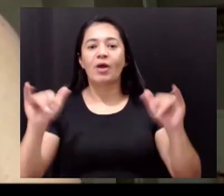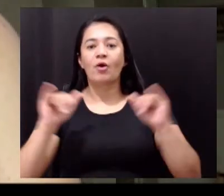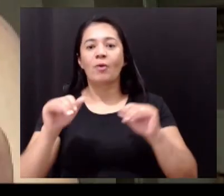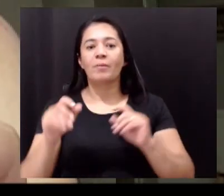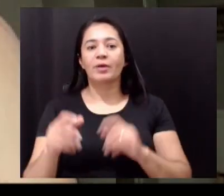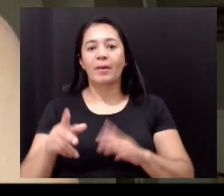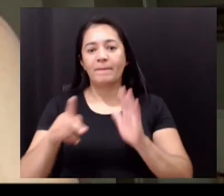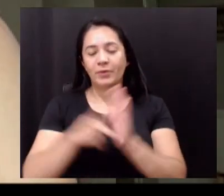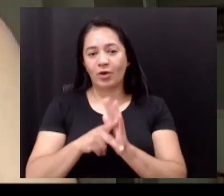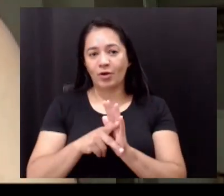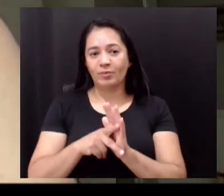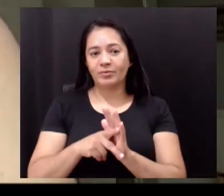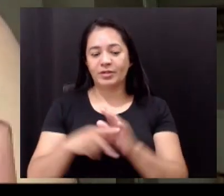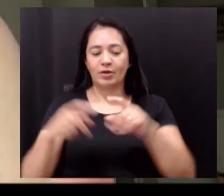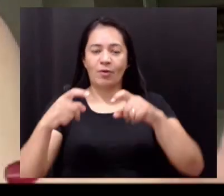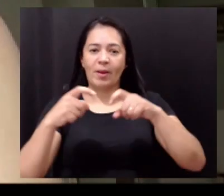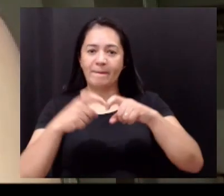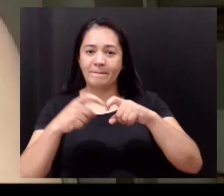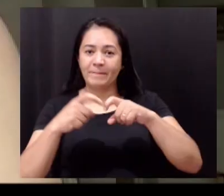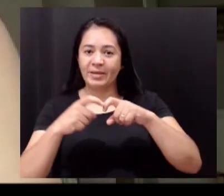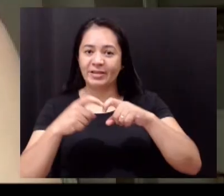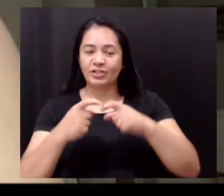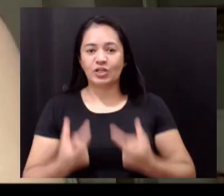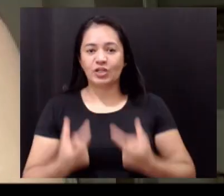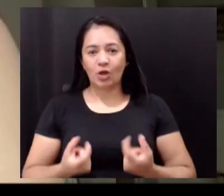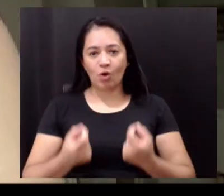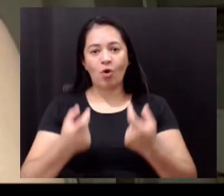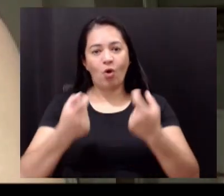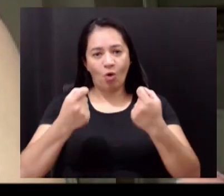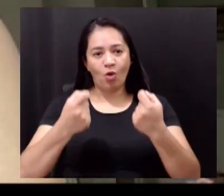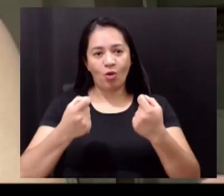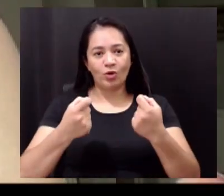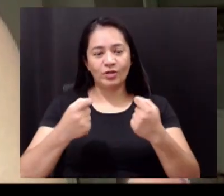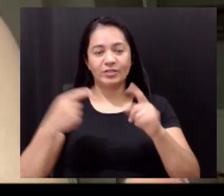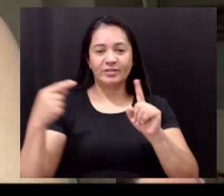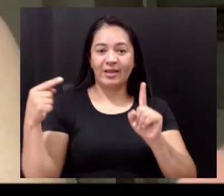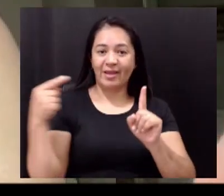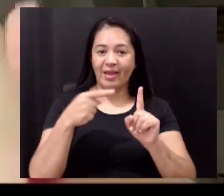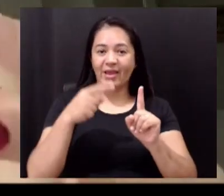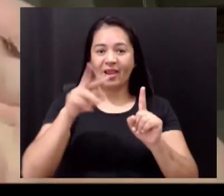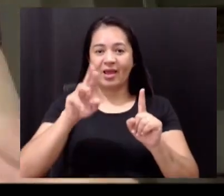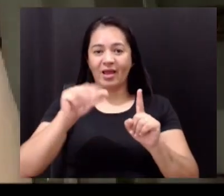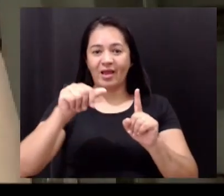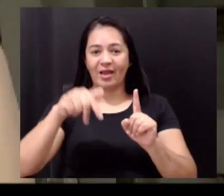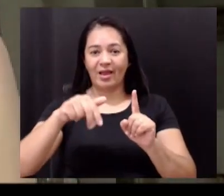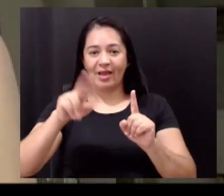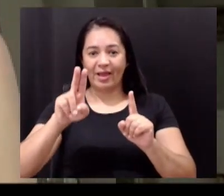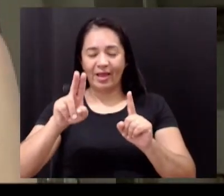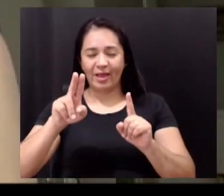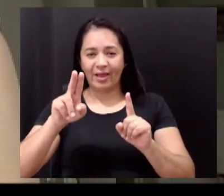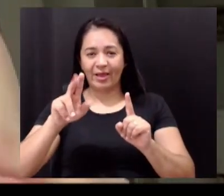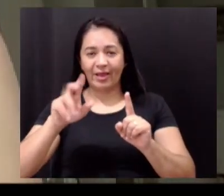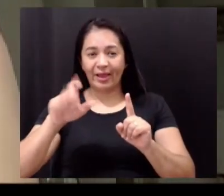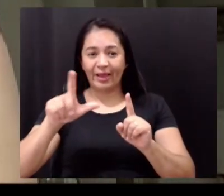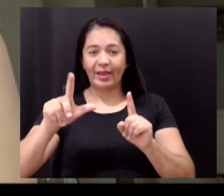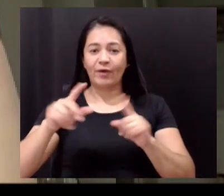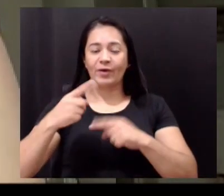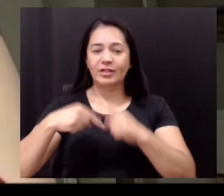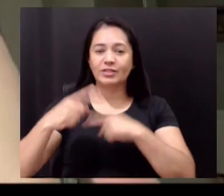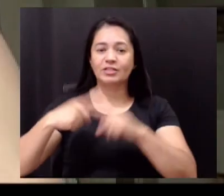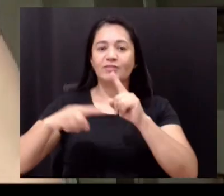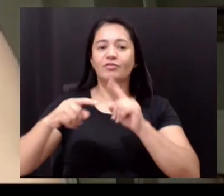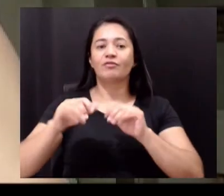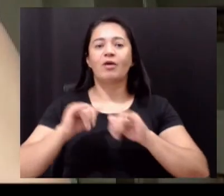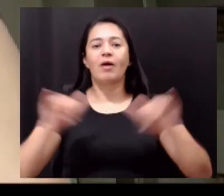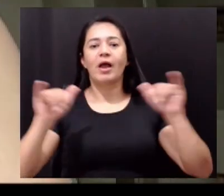Cossetti. A doutora Raquel, ela desenvolveu essa campanha, na verdade, no mês de março, pensando